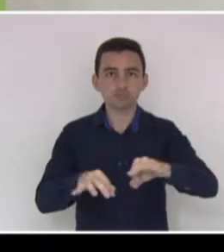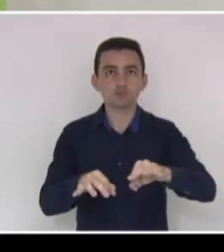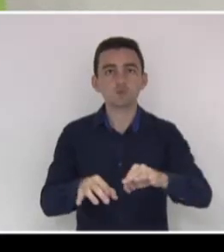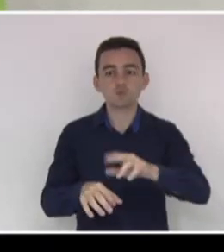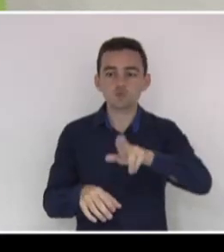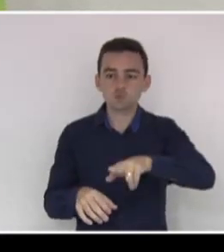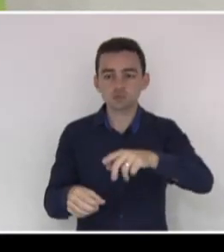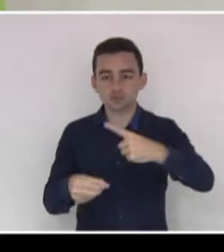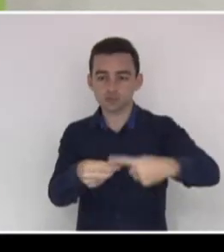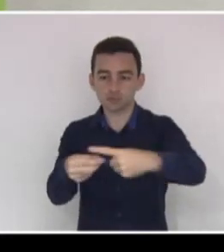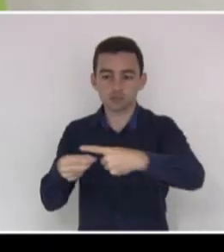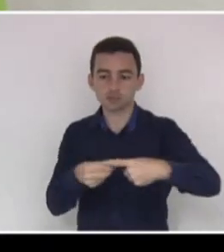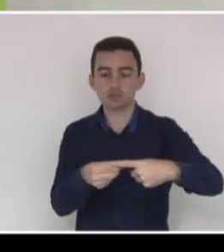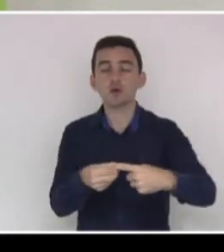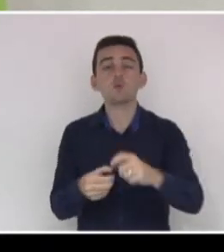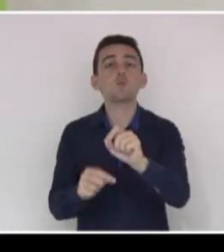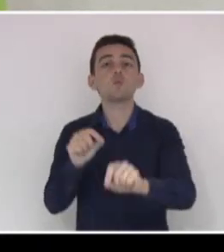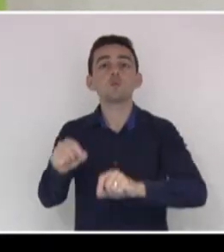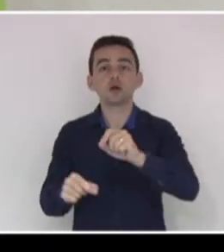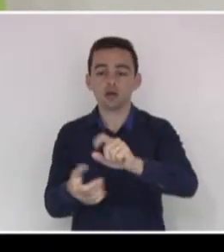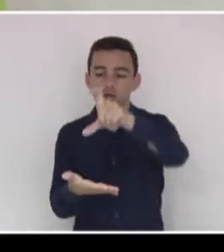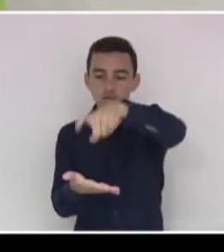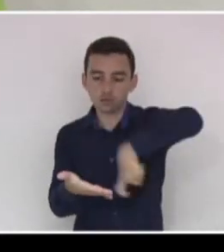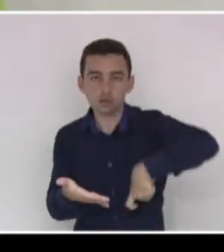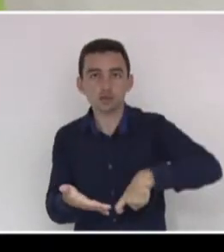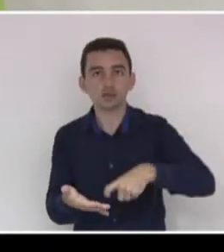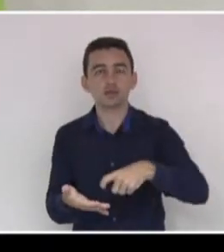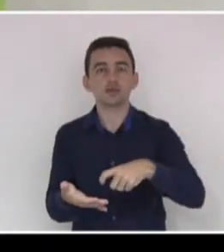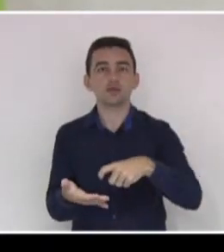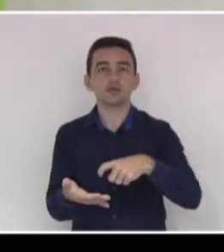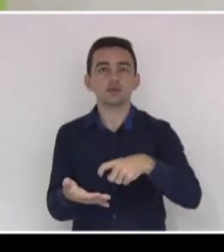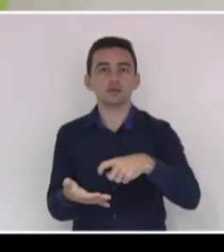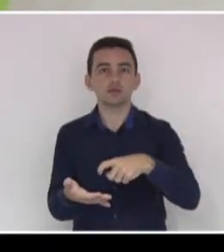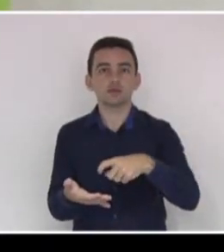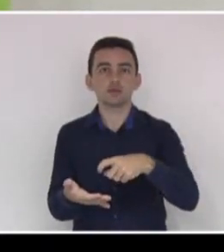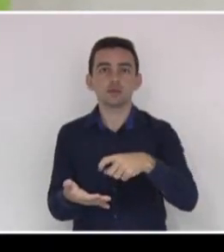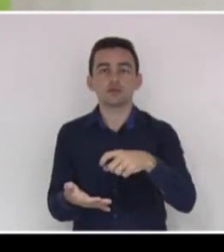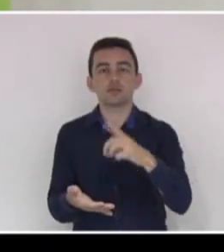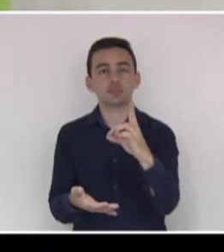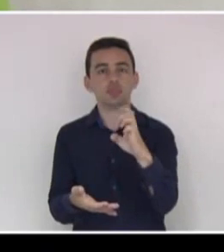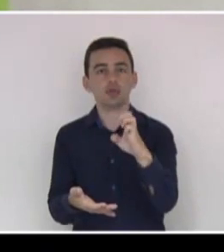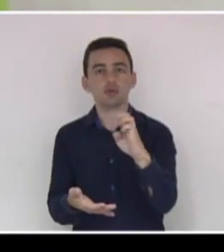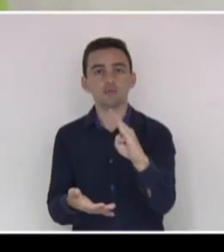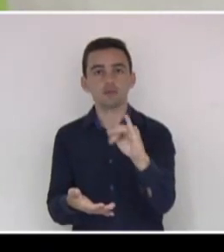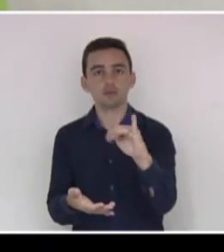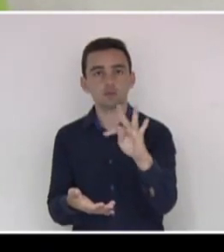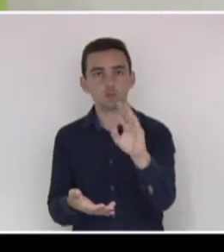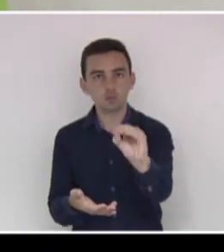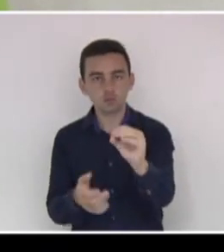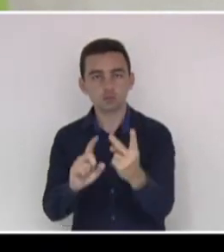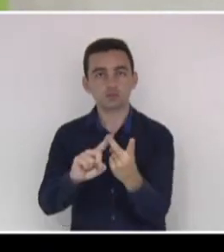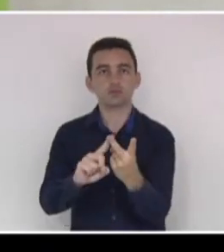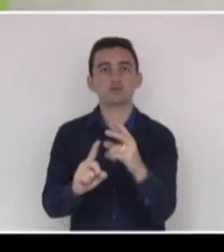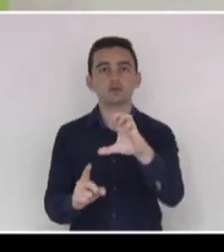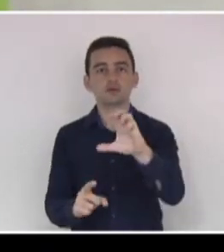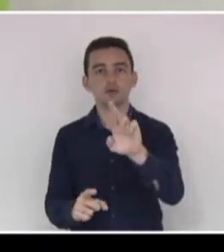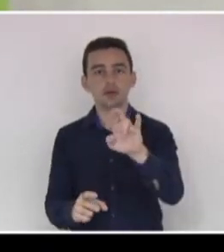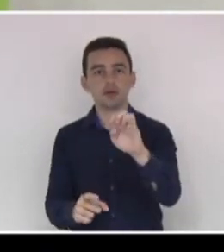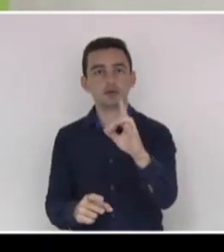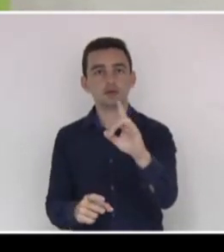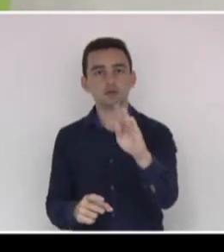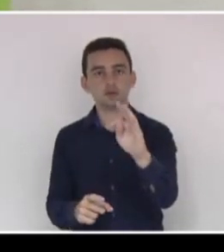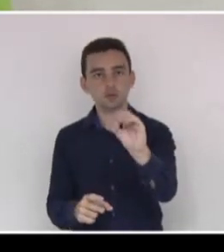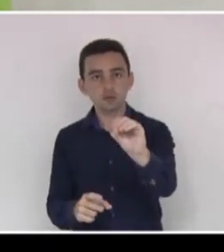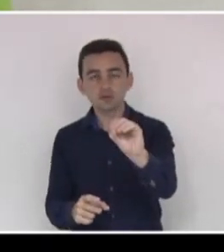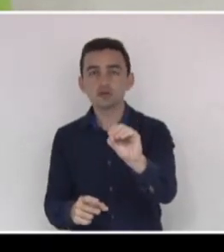utilizamos cartão de crédito, débito de crédito, para a maioria das compras. Hoje, quem fica